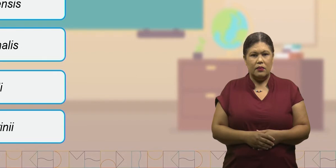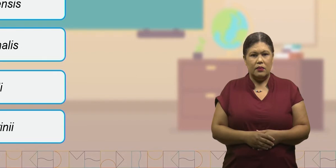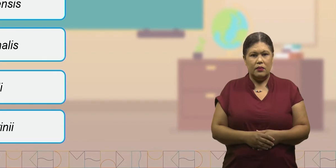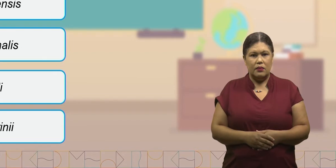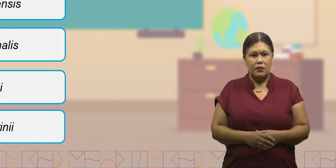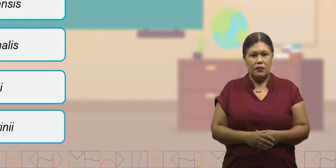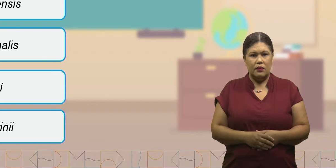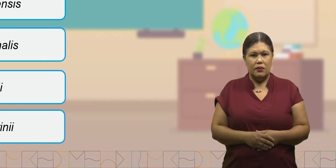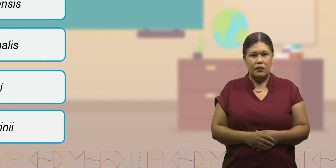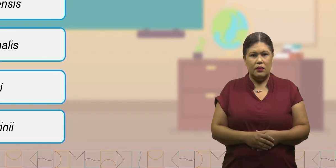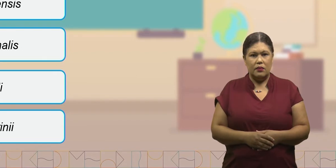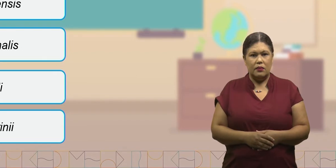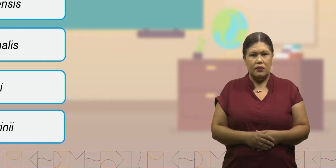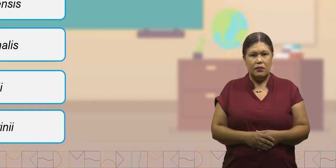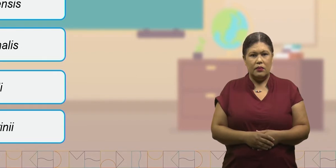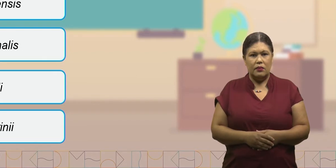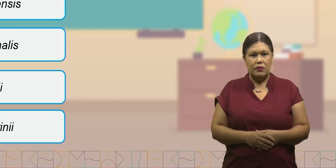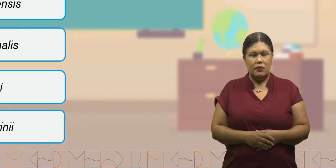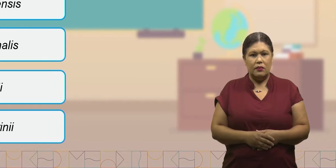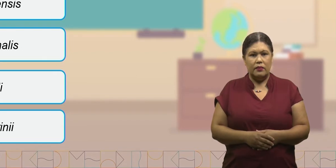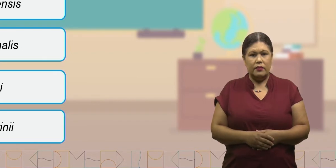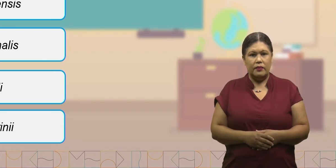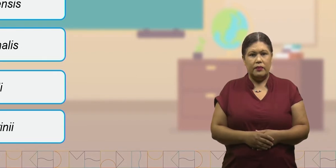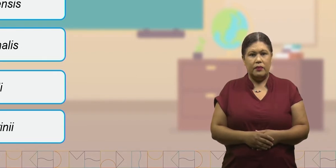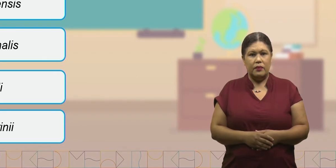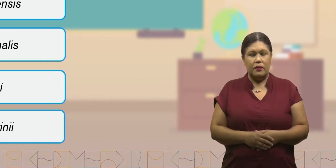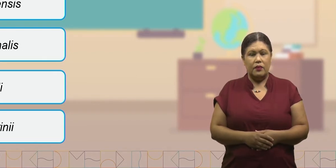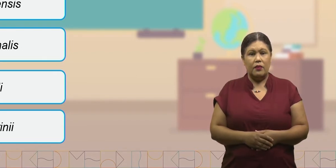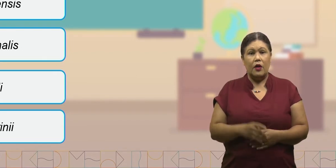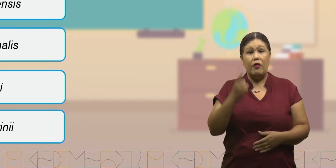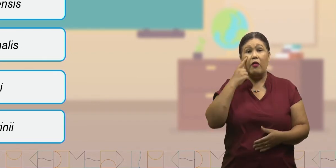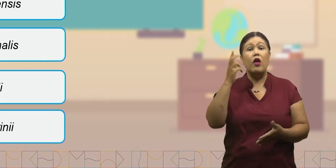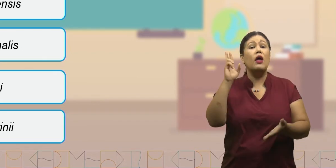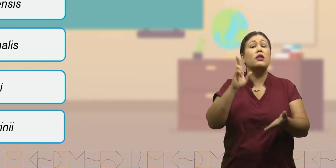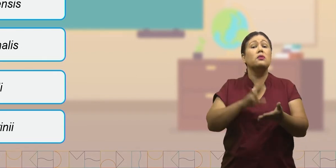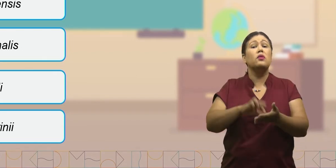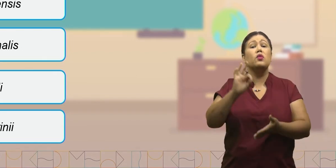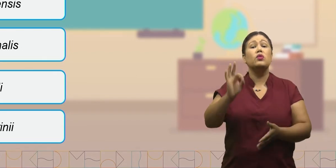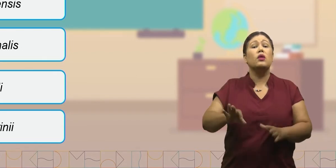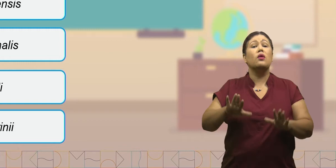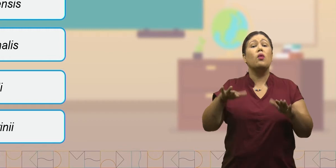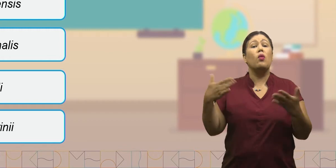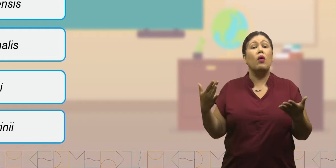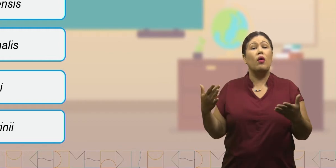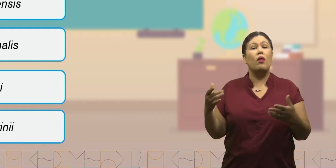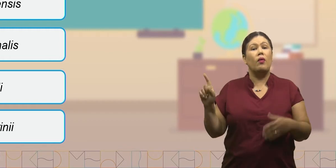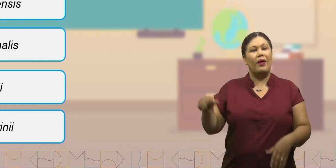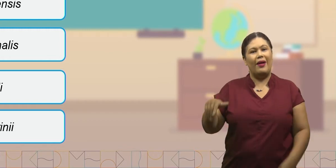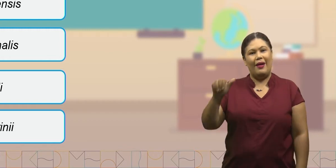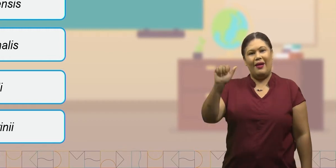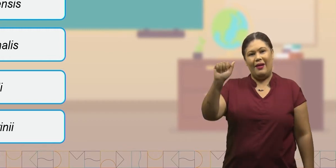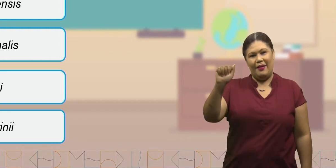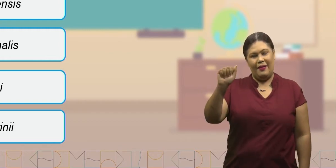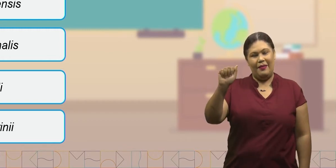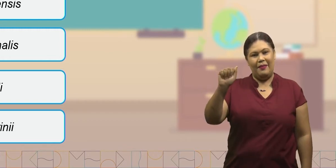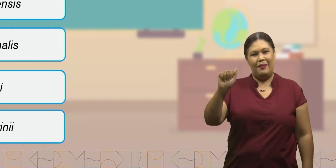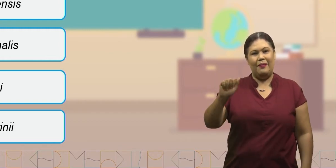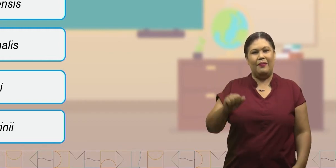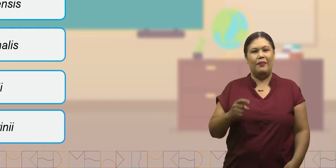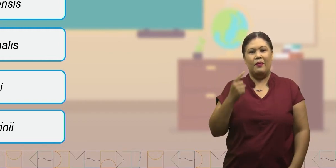E. Pneumocystis carini. Vamos lá, a resposta correta é a letra